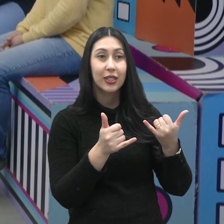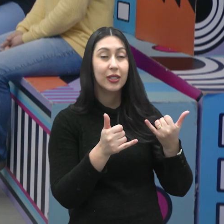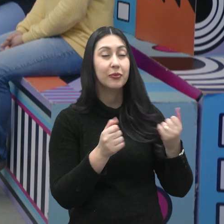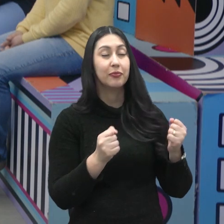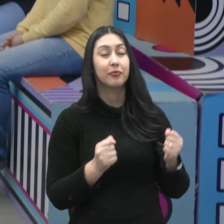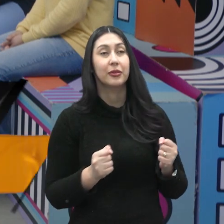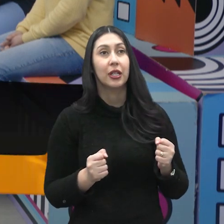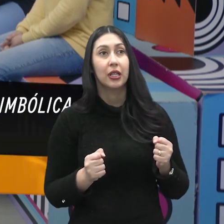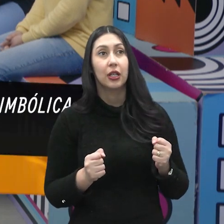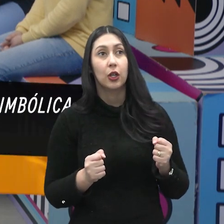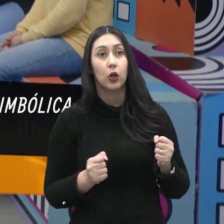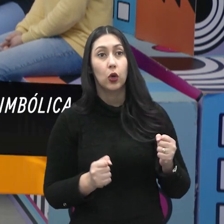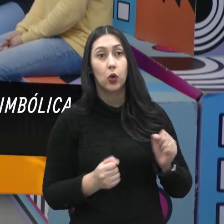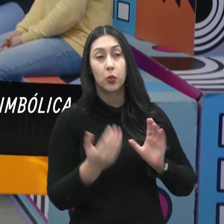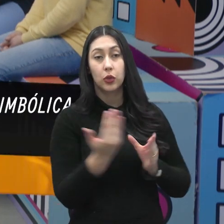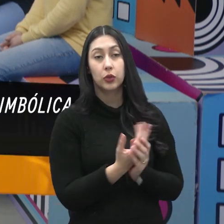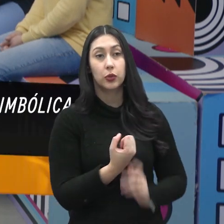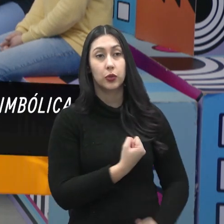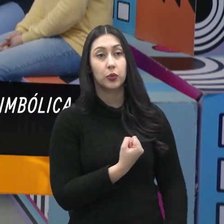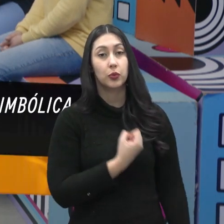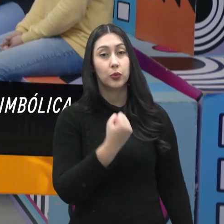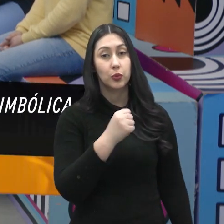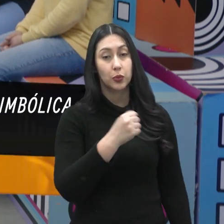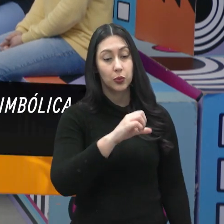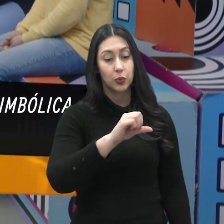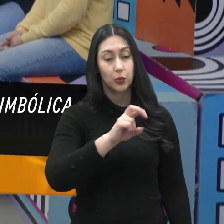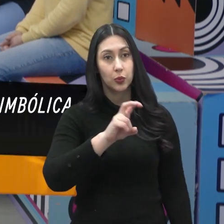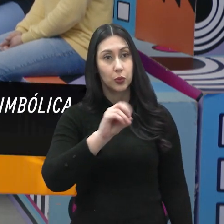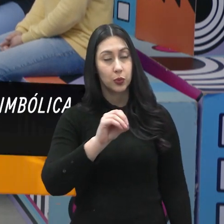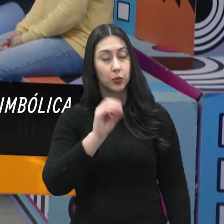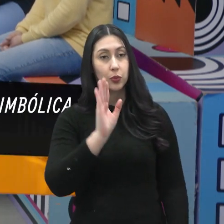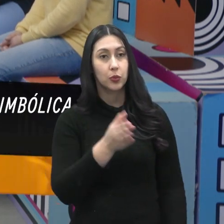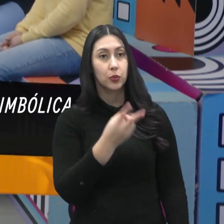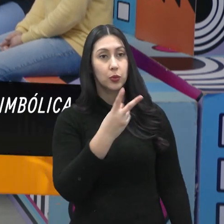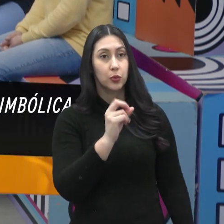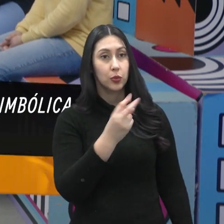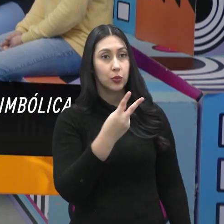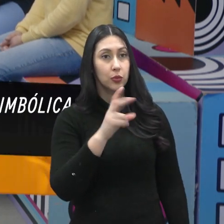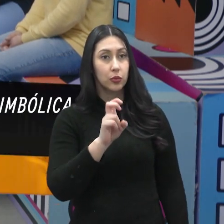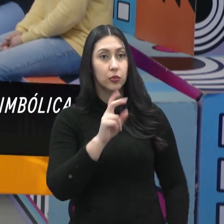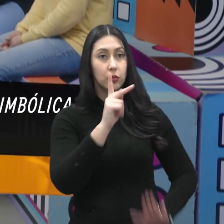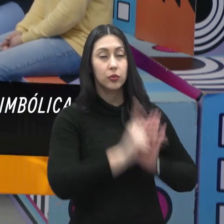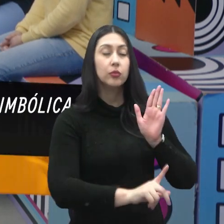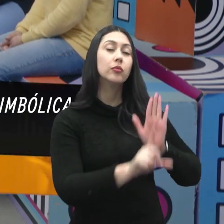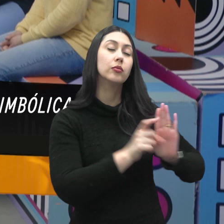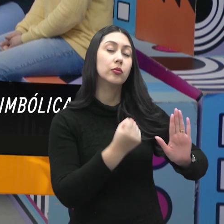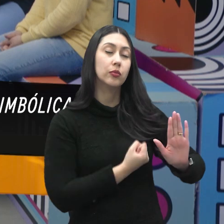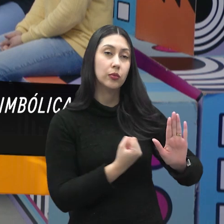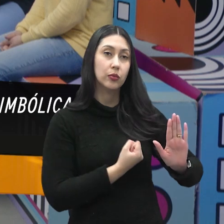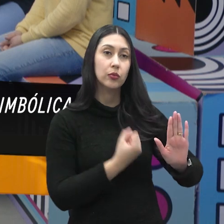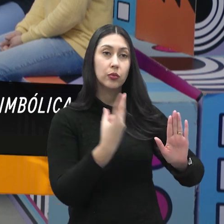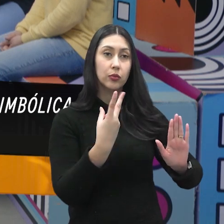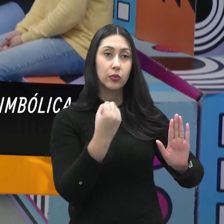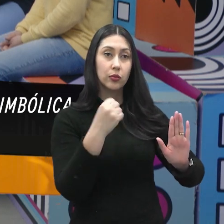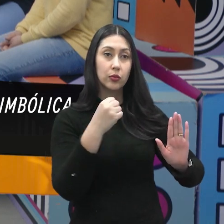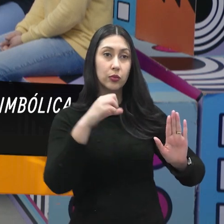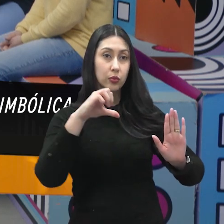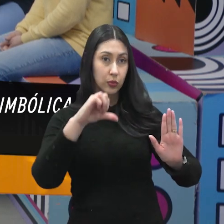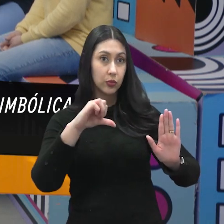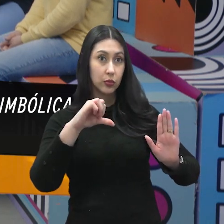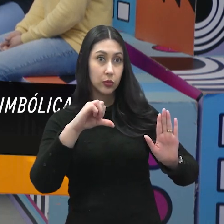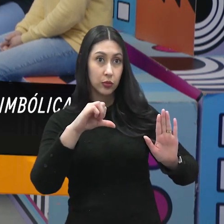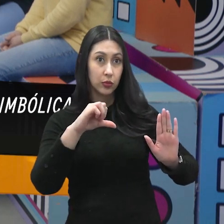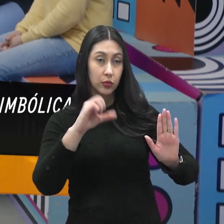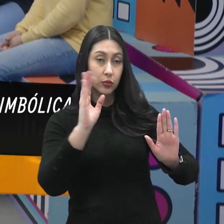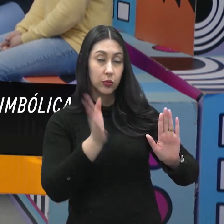né, de protocolo, que é o processo número 8.950 de 2025, projeto de lei número